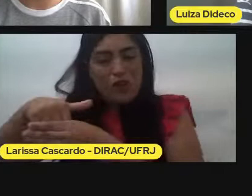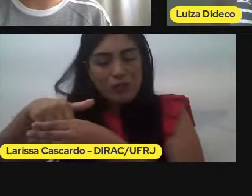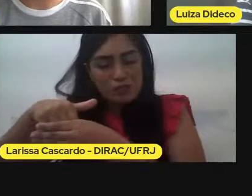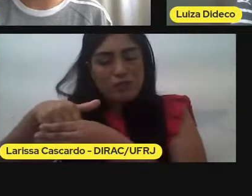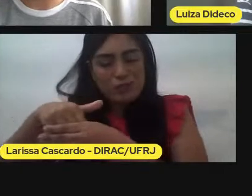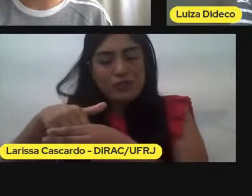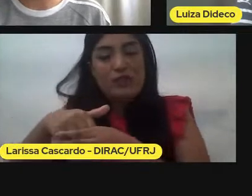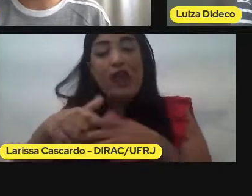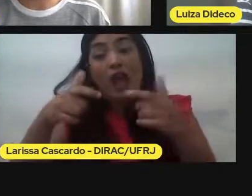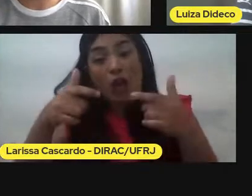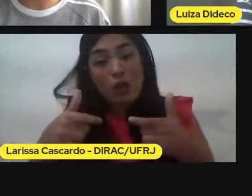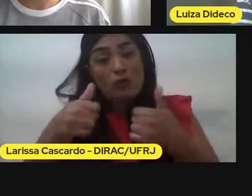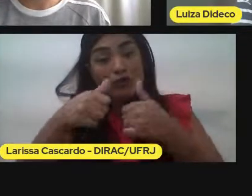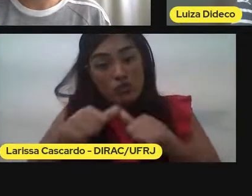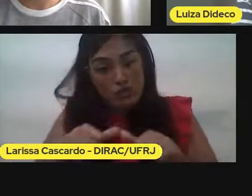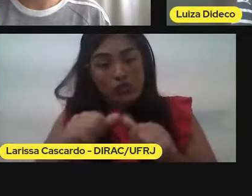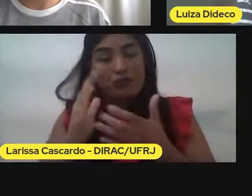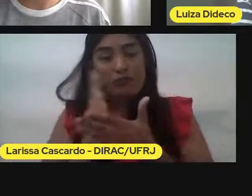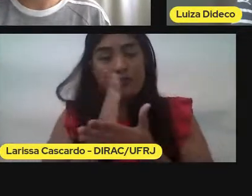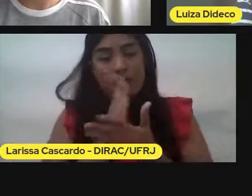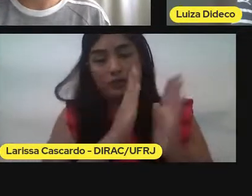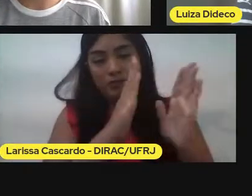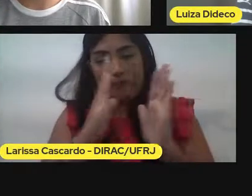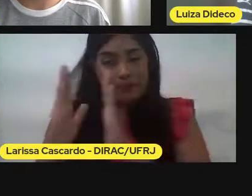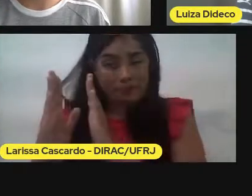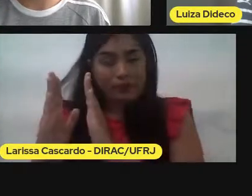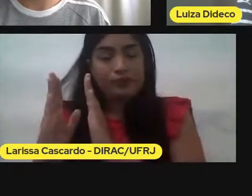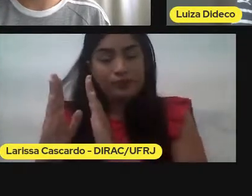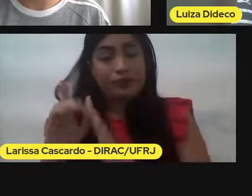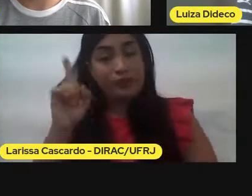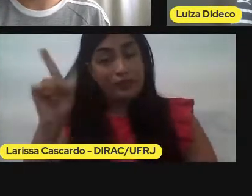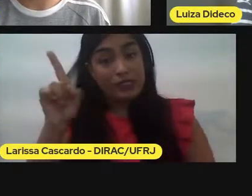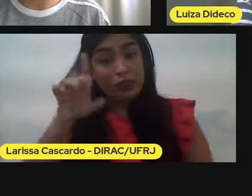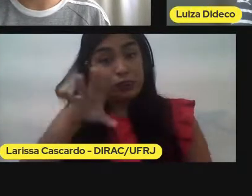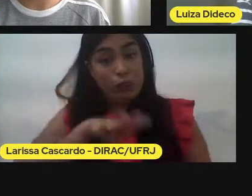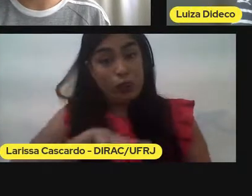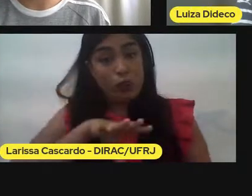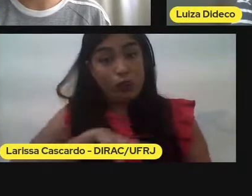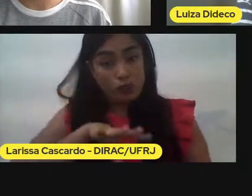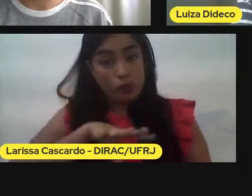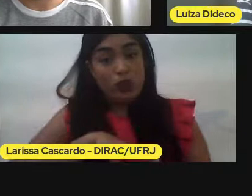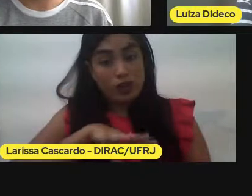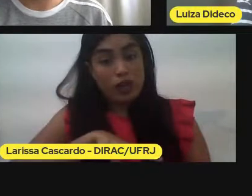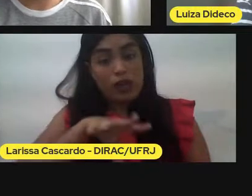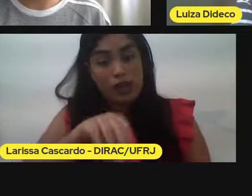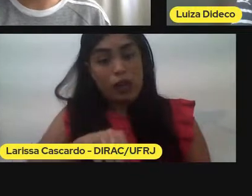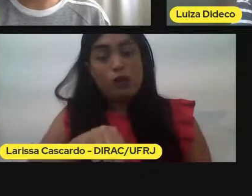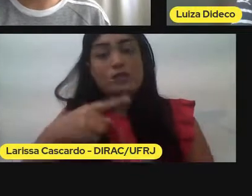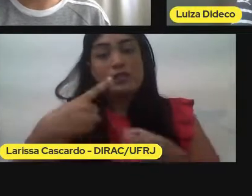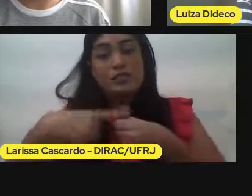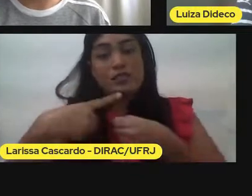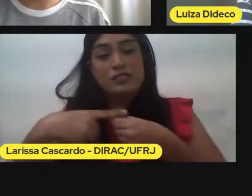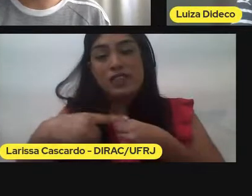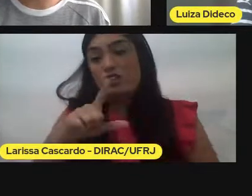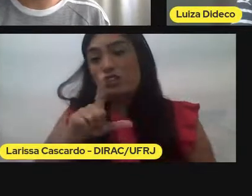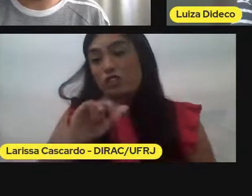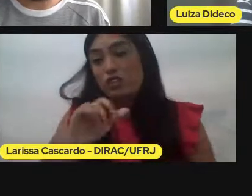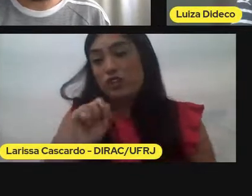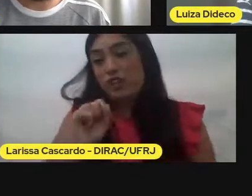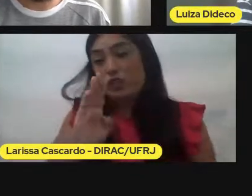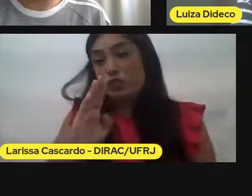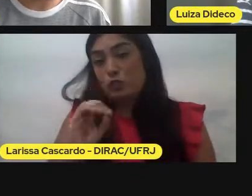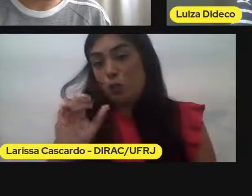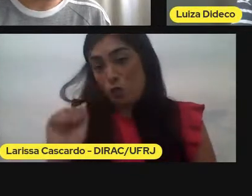na Biblioteca Nacional de Portugal, localizada em Lisboa. Nesses